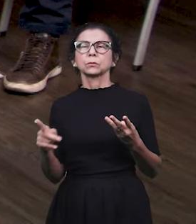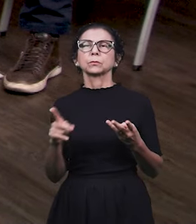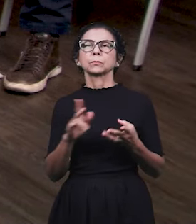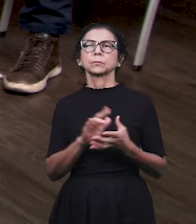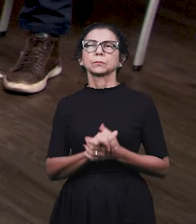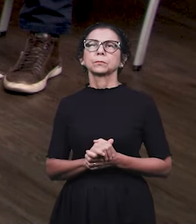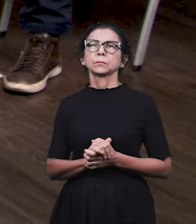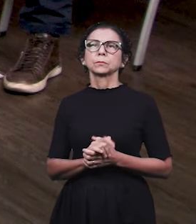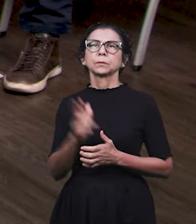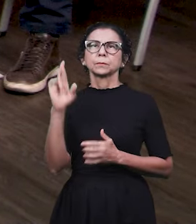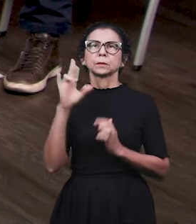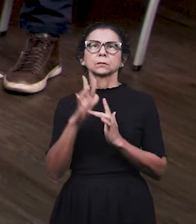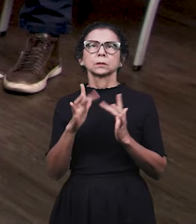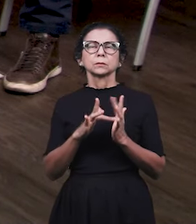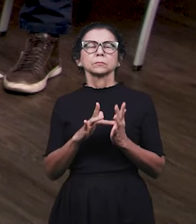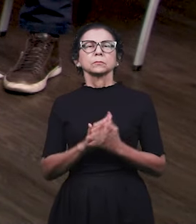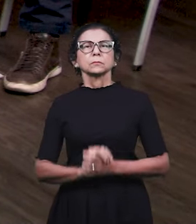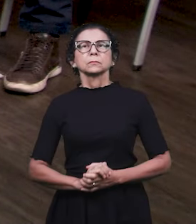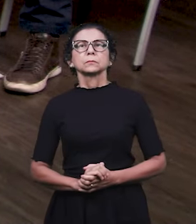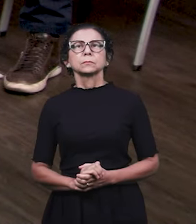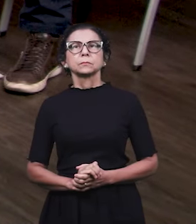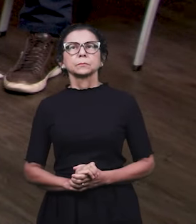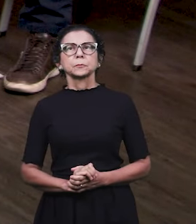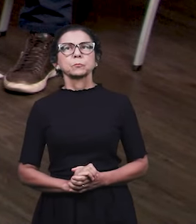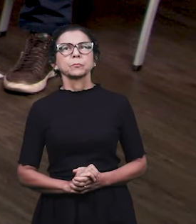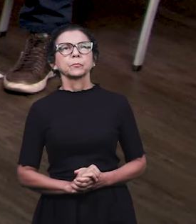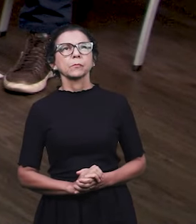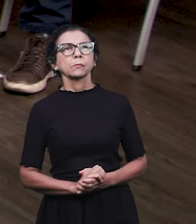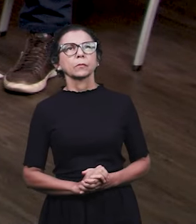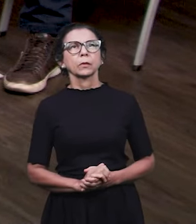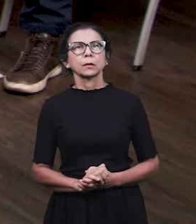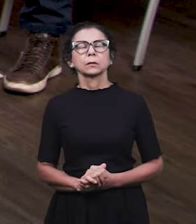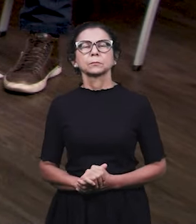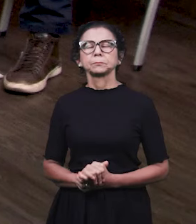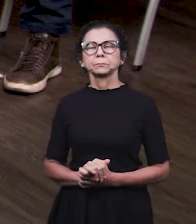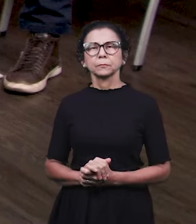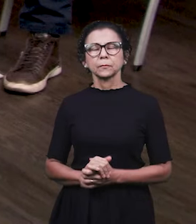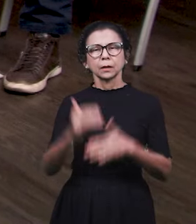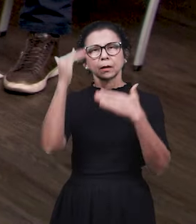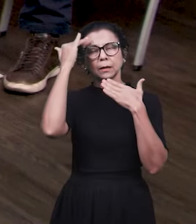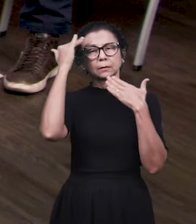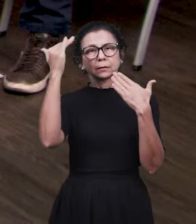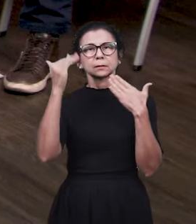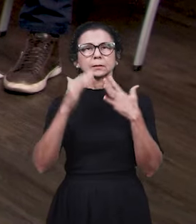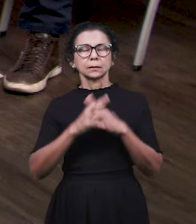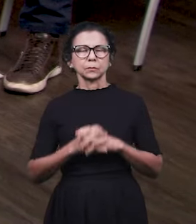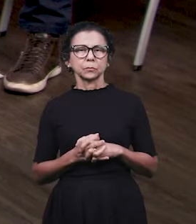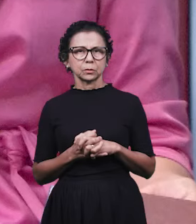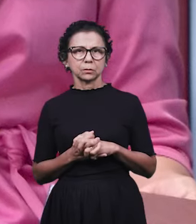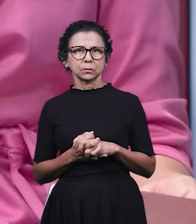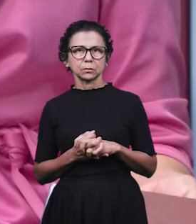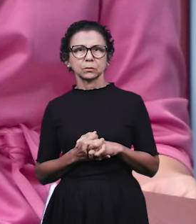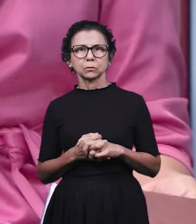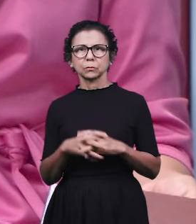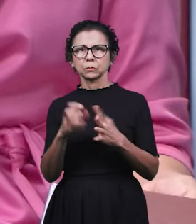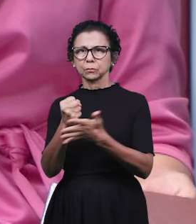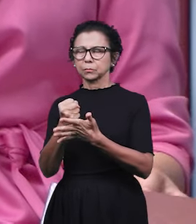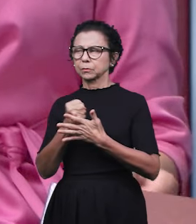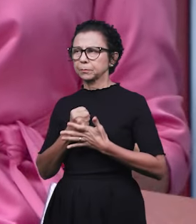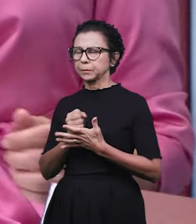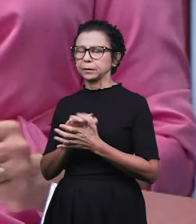Senhor. Paz do Senhor. Paz do Senhor. Paz do Senhor, irmãs. Paz do Senhor Jesus. Agradecemos imensamente pelo aceite